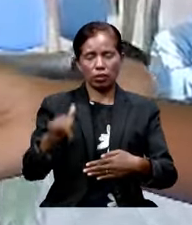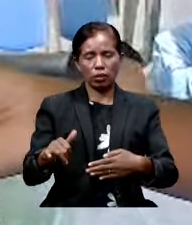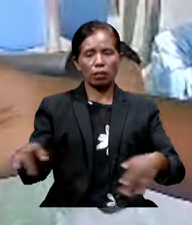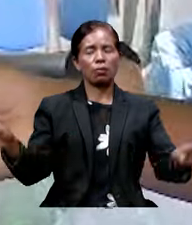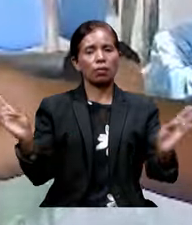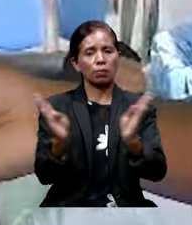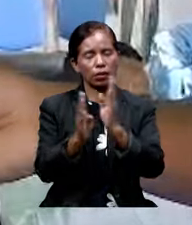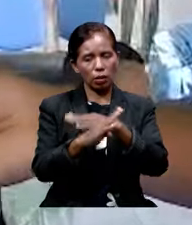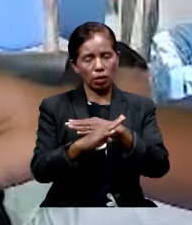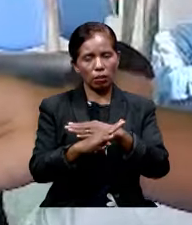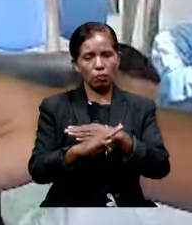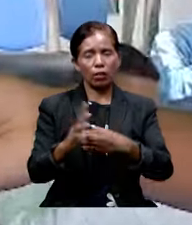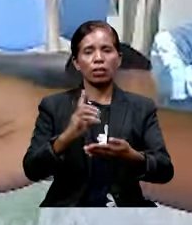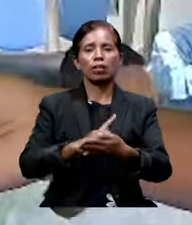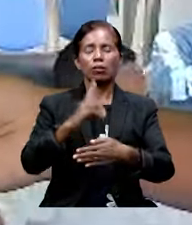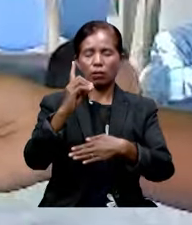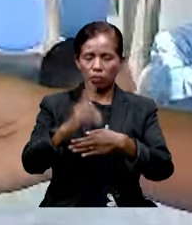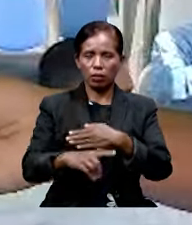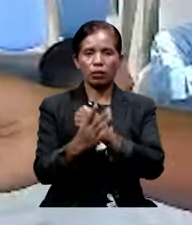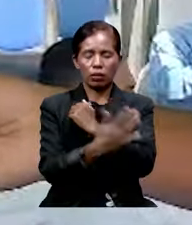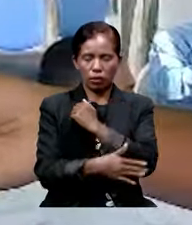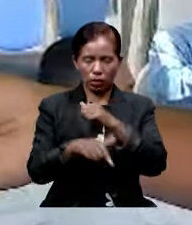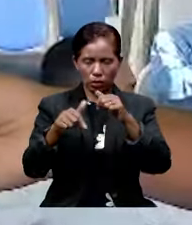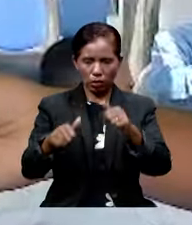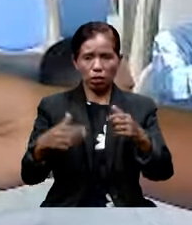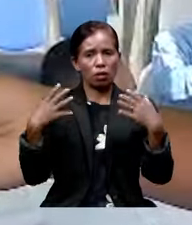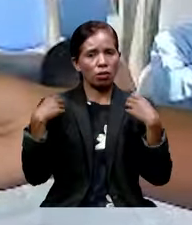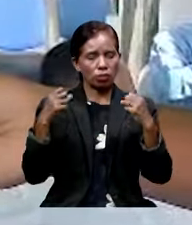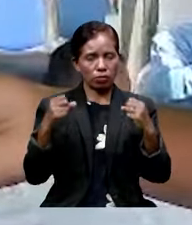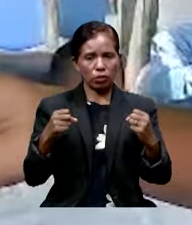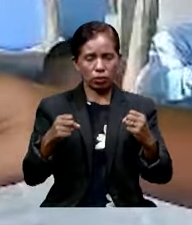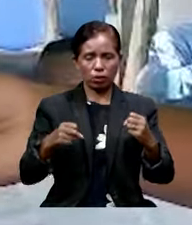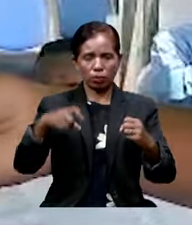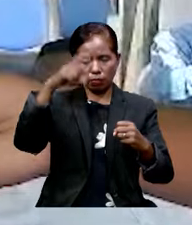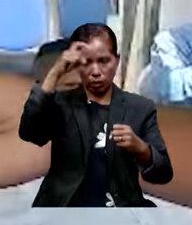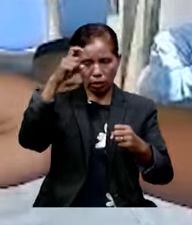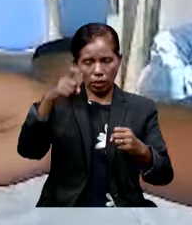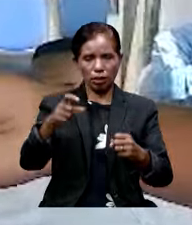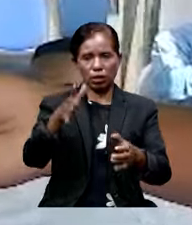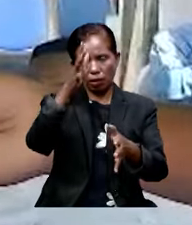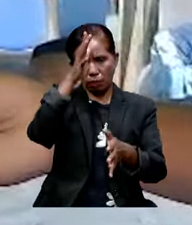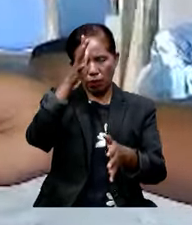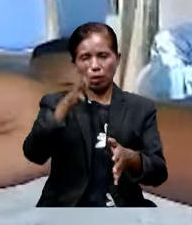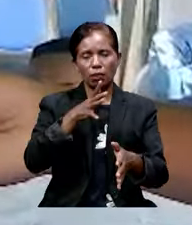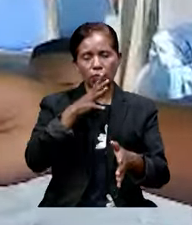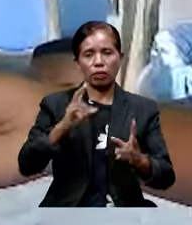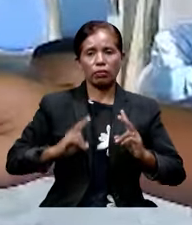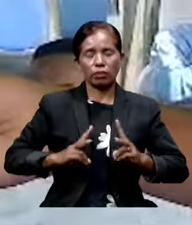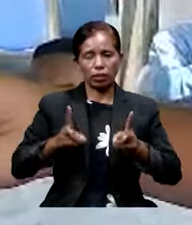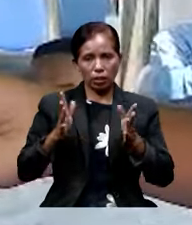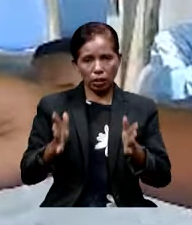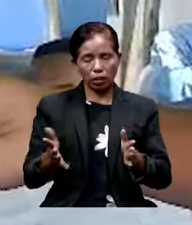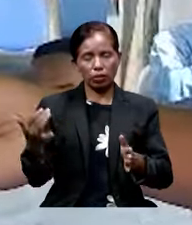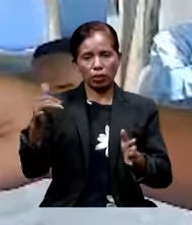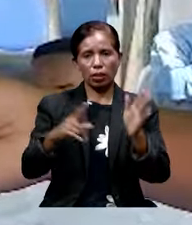Neninian. Com força, no dedicação, no bem, maca, e também aman veteranos, inan veterana Sira, hatura na